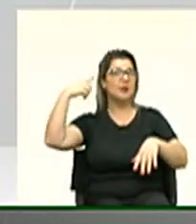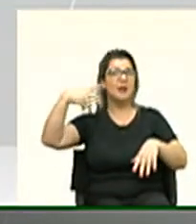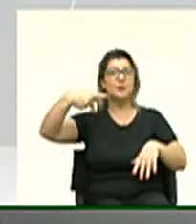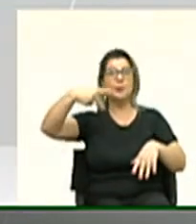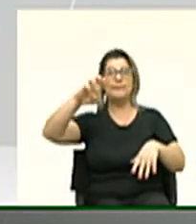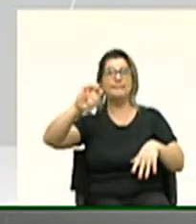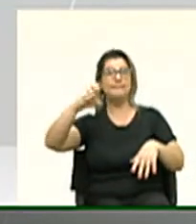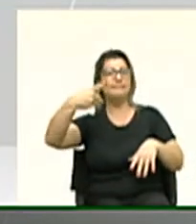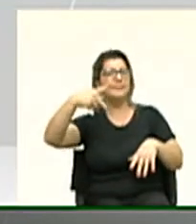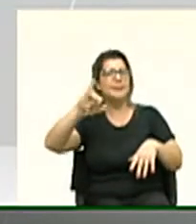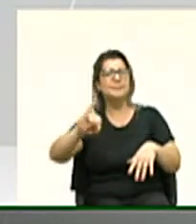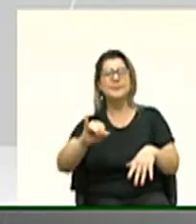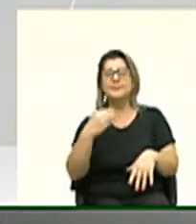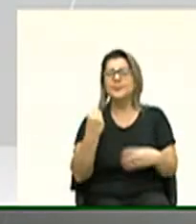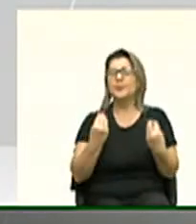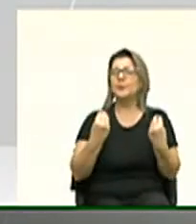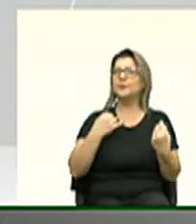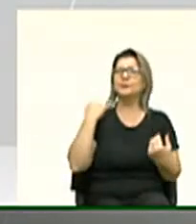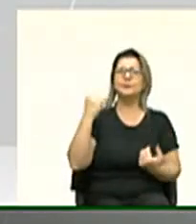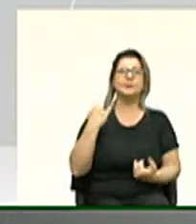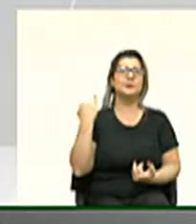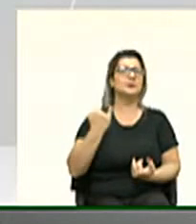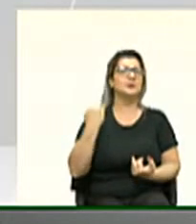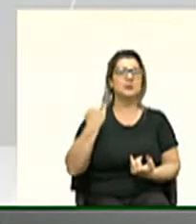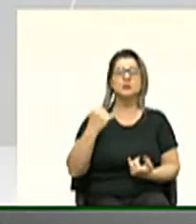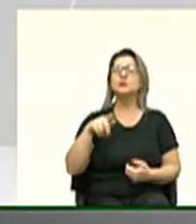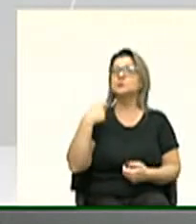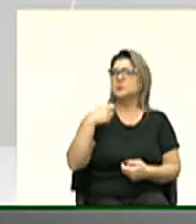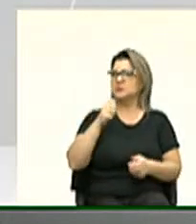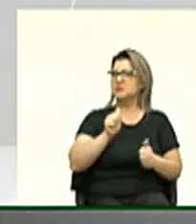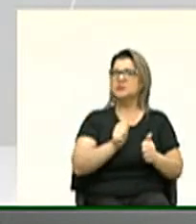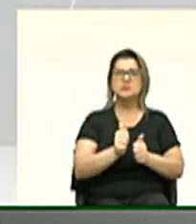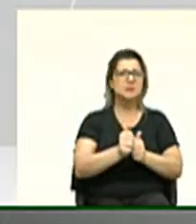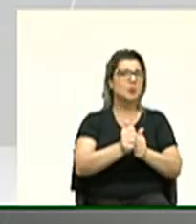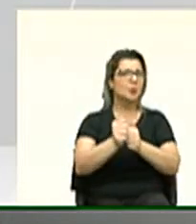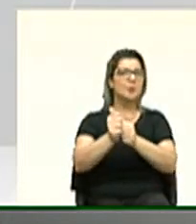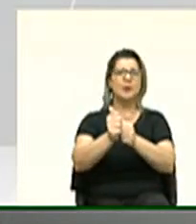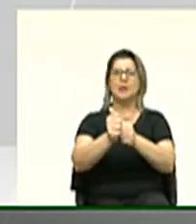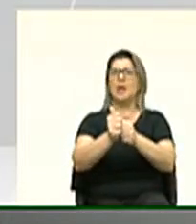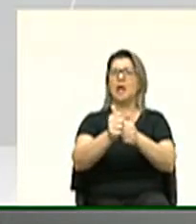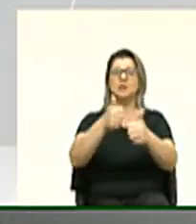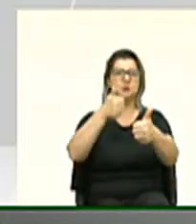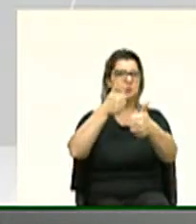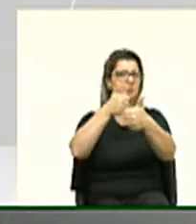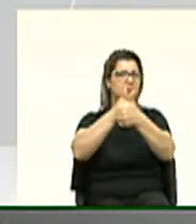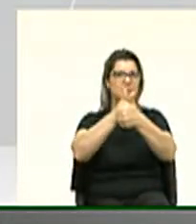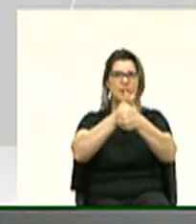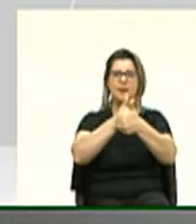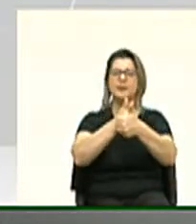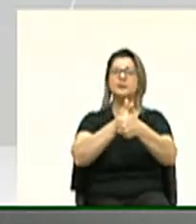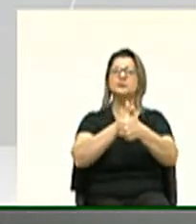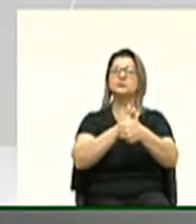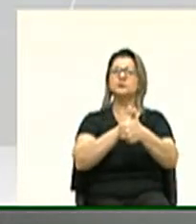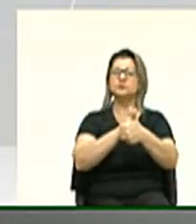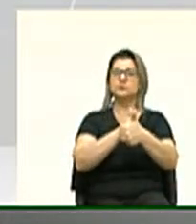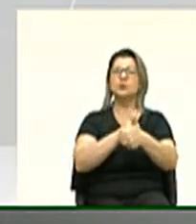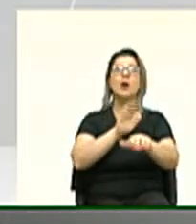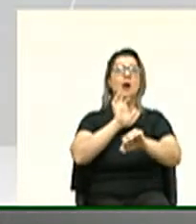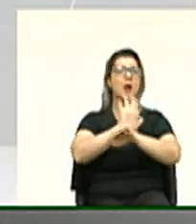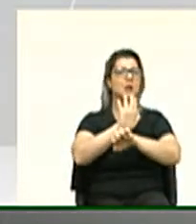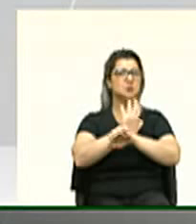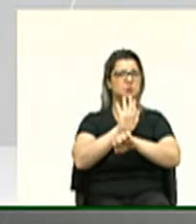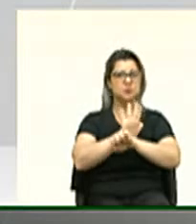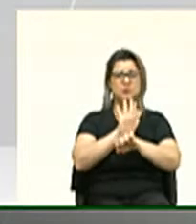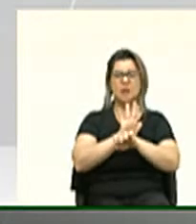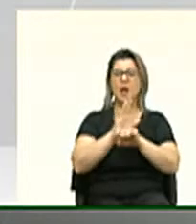Nós precisamos realmente acompanhar de perto todo esse processo no melhor espírito de poder ajudar nesse momento